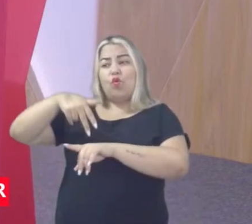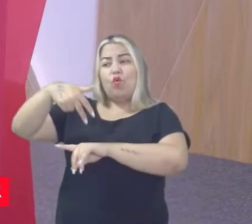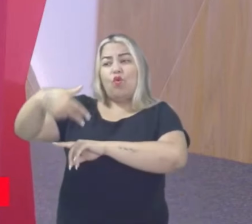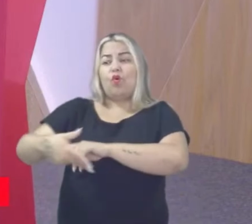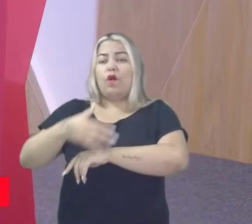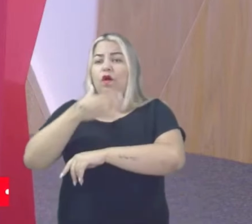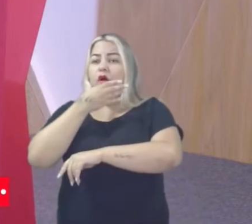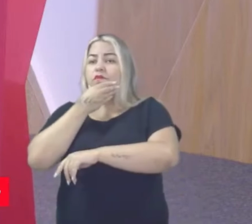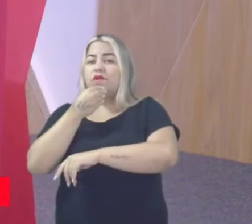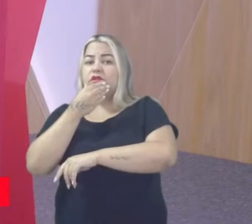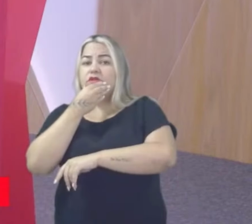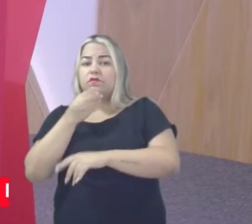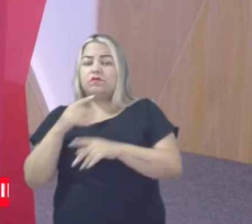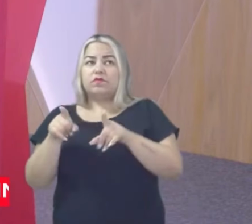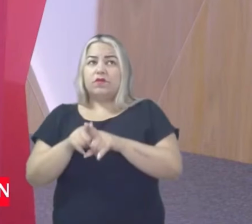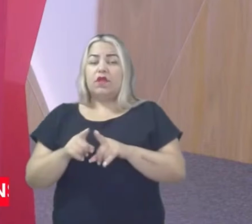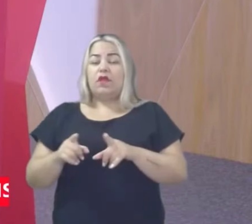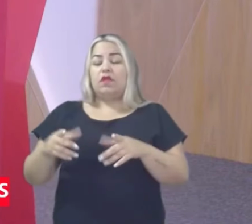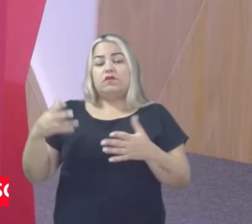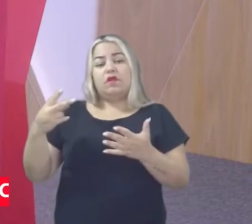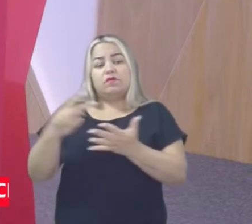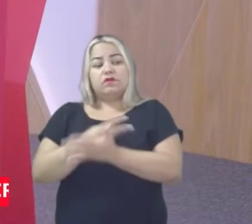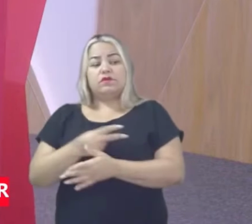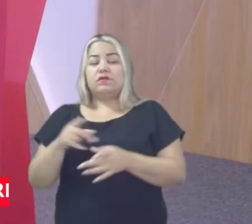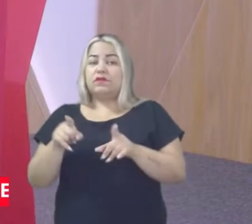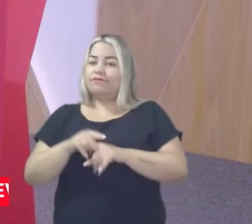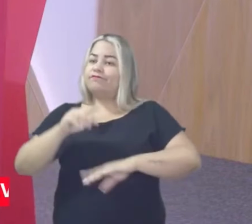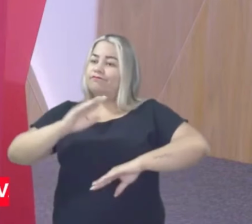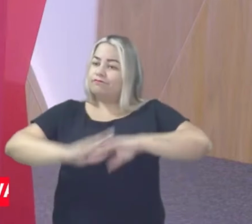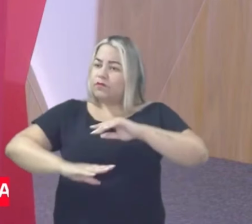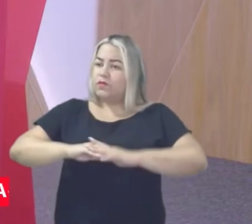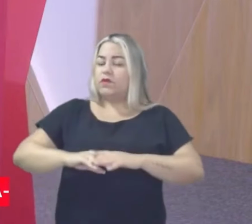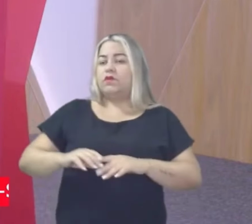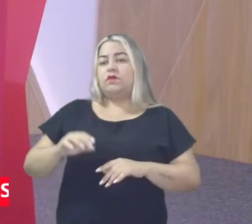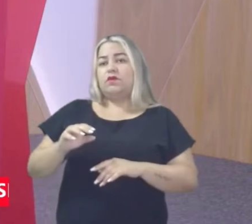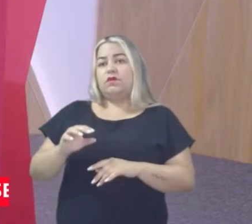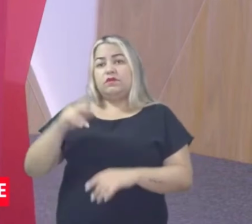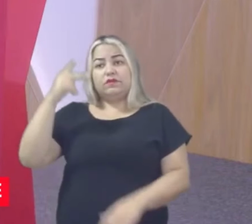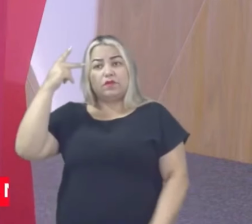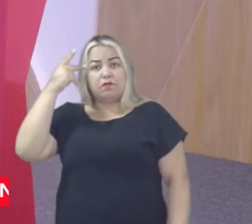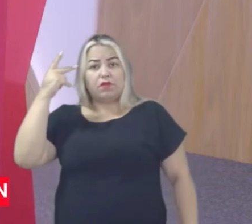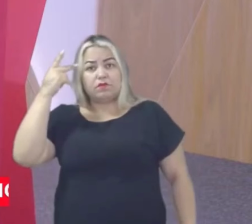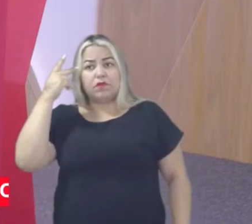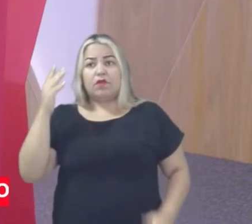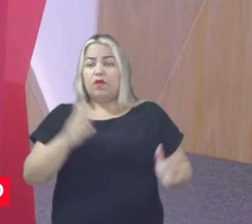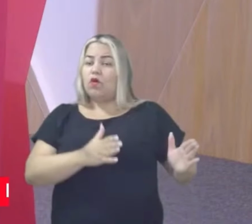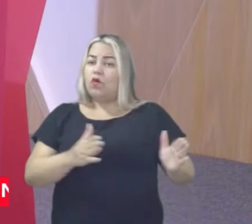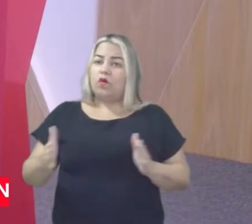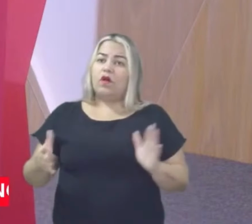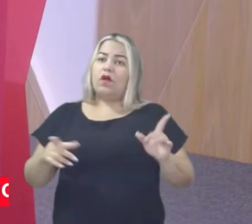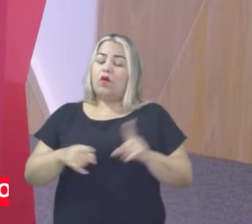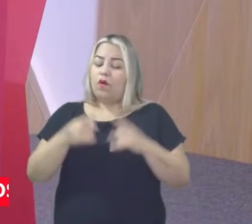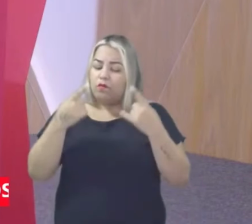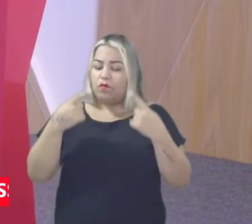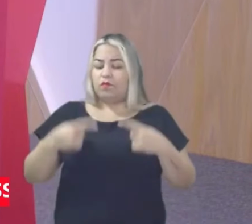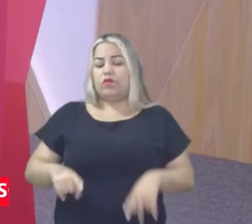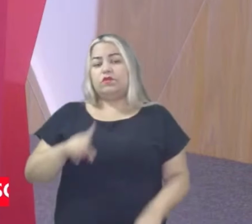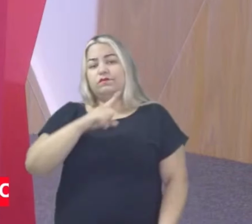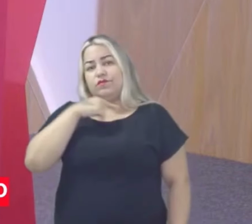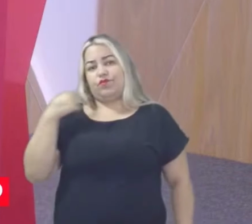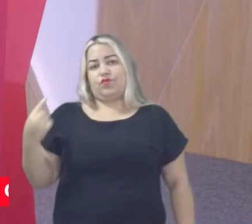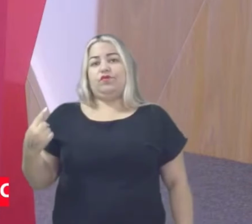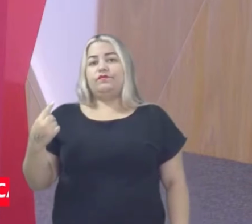casos no início do ano envolvendo as operações lá na Baixada Santista também. O senhor chegou a classificar essa situação como política de morte,